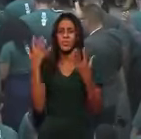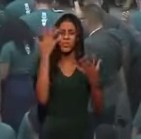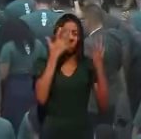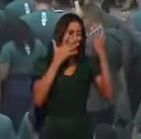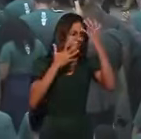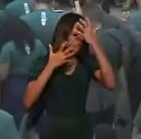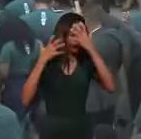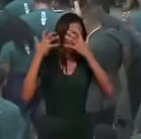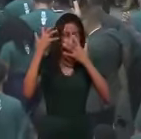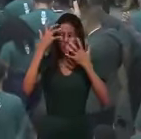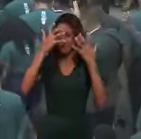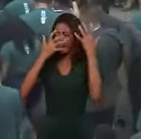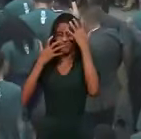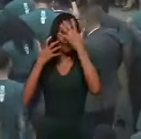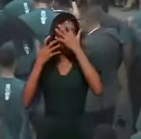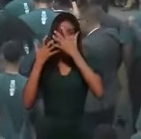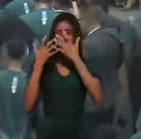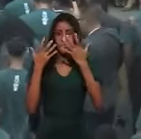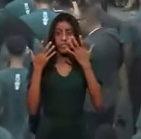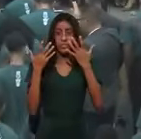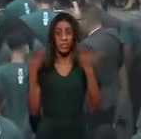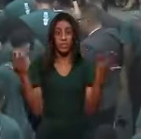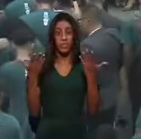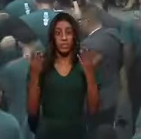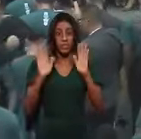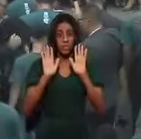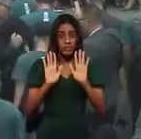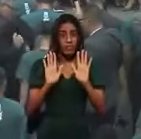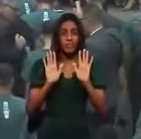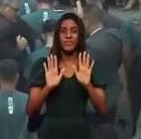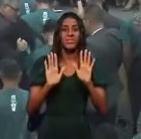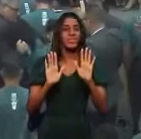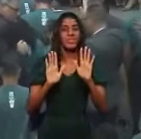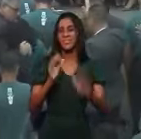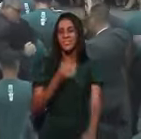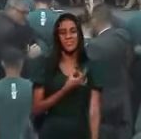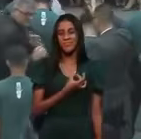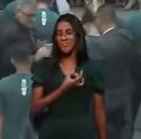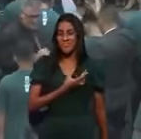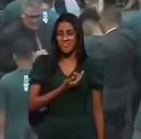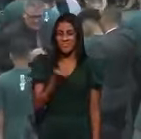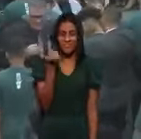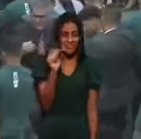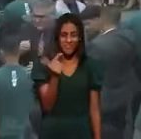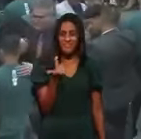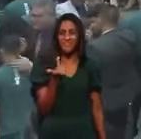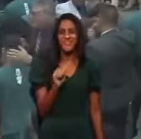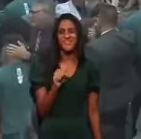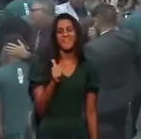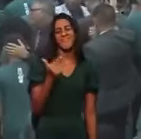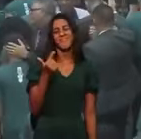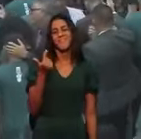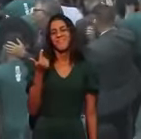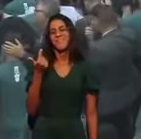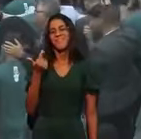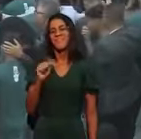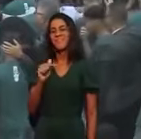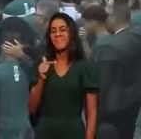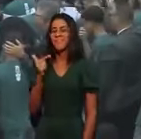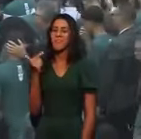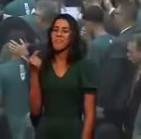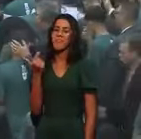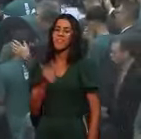comoves, perdendo a calma. Não tenhas